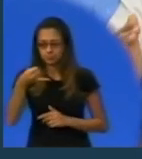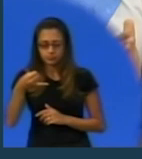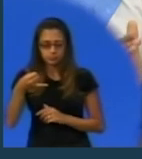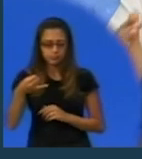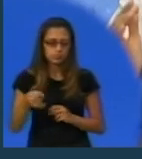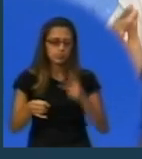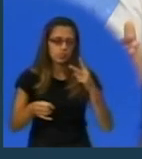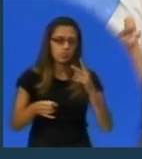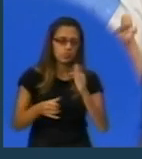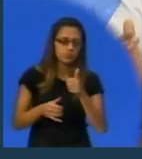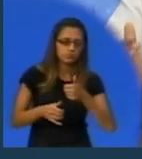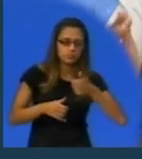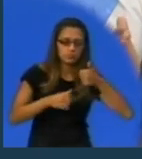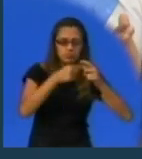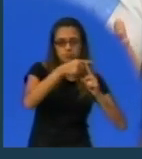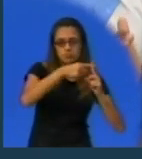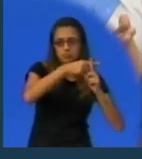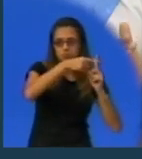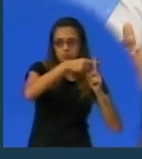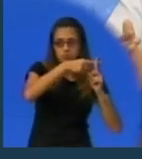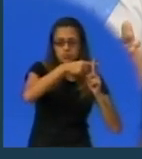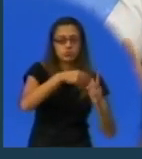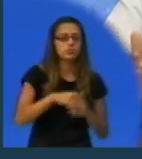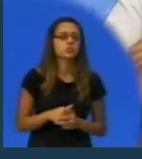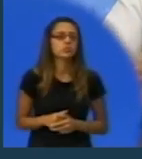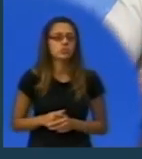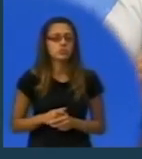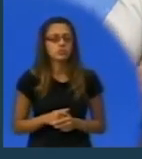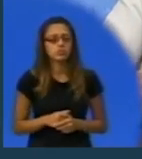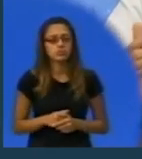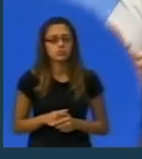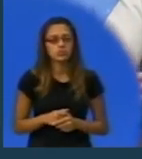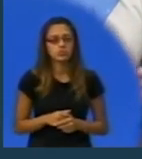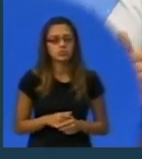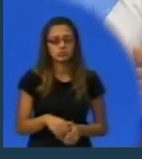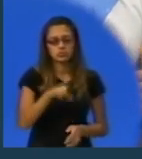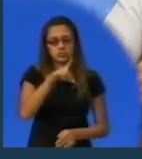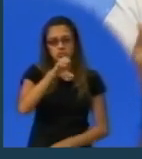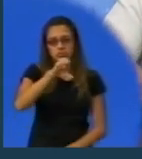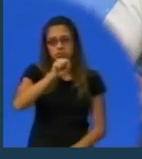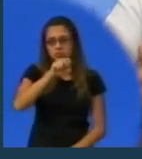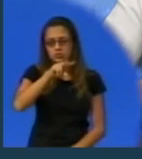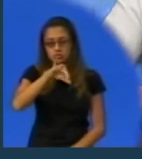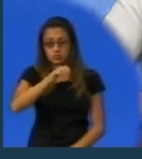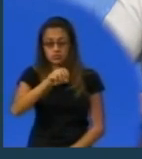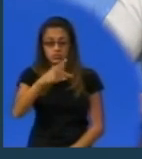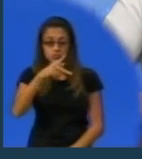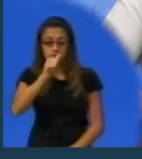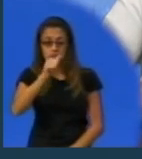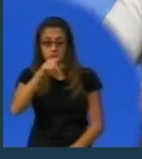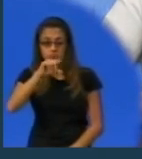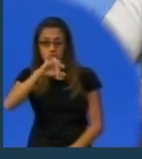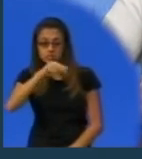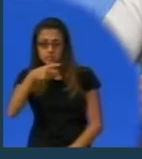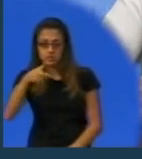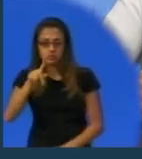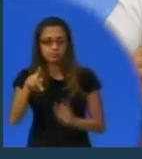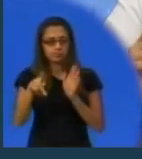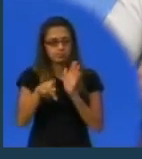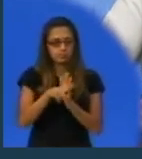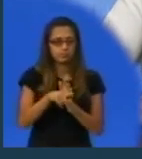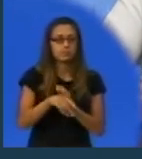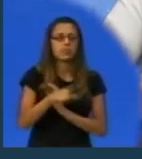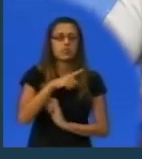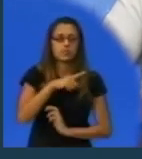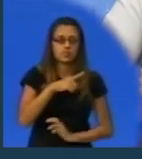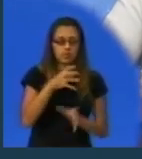ponto 2 de inflexão, ou ponto mais de positivo, como os desvios padrões em torno dessa média. Então, você tem lá o valor